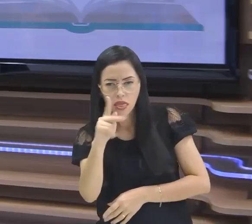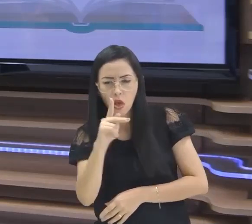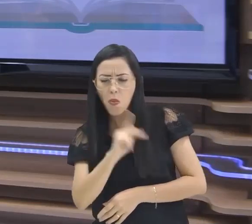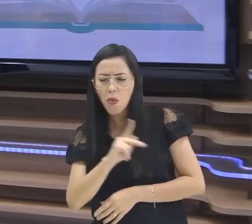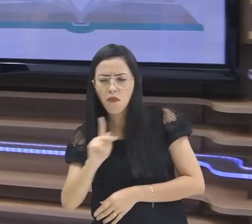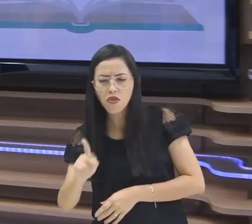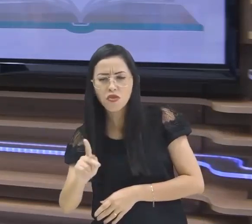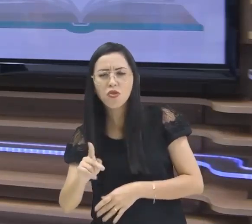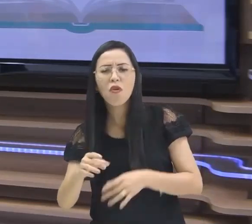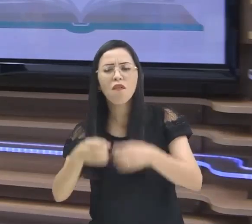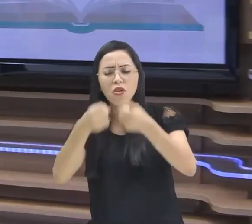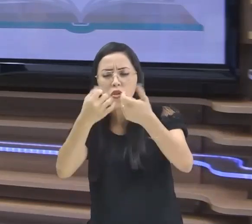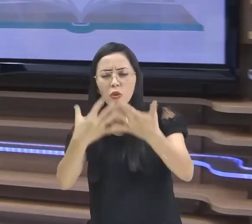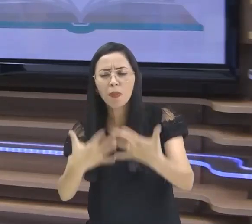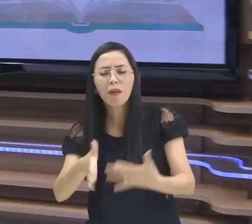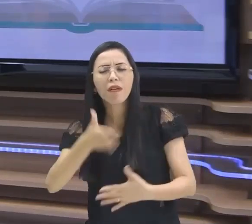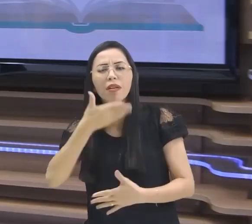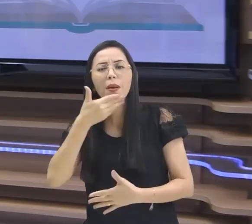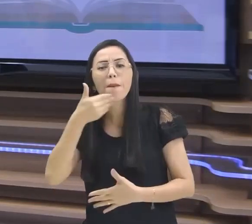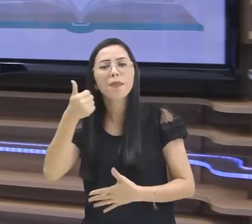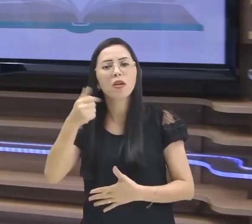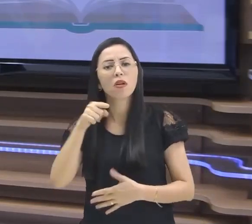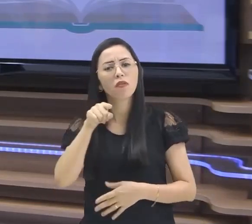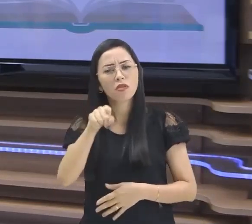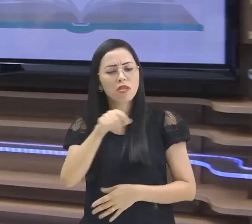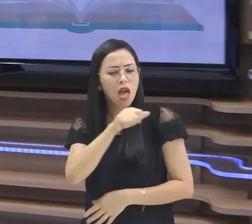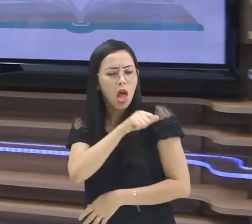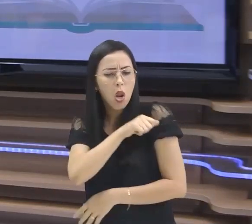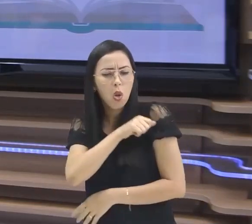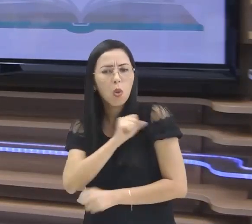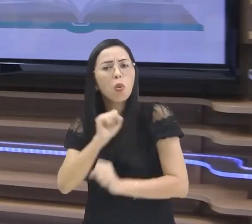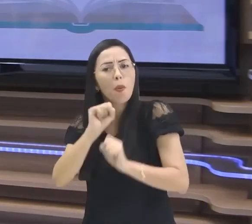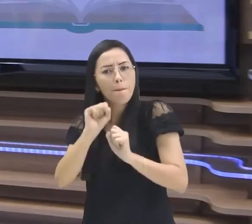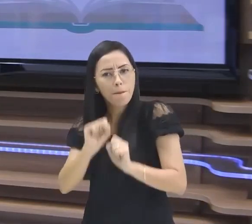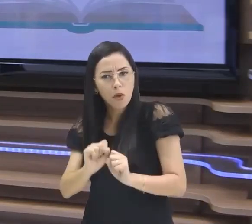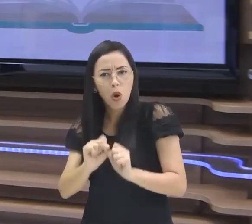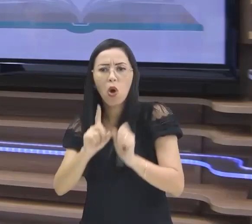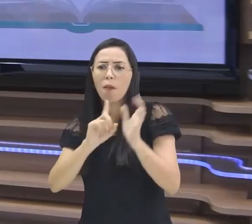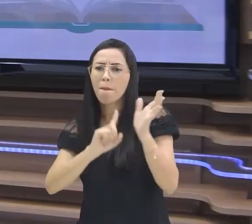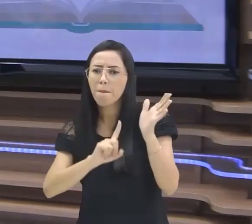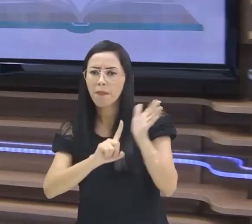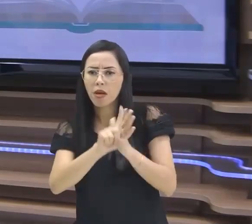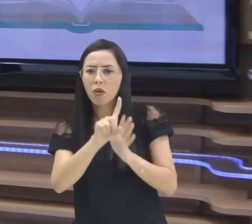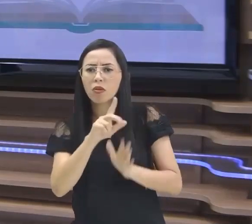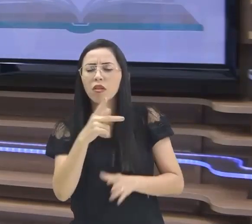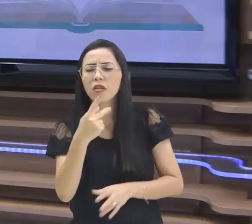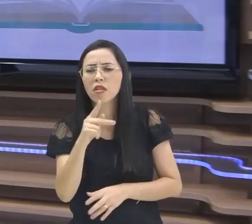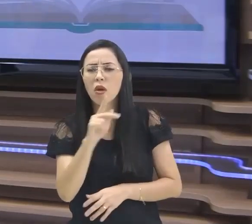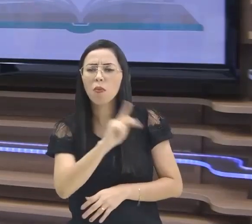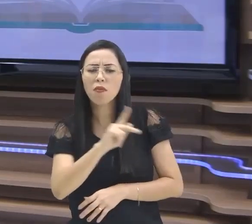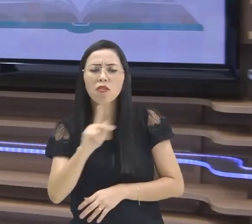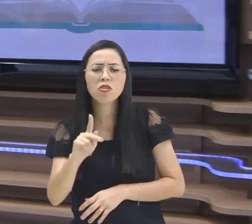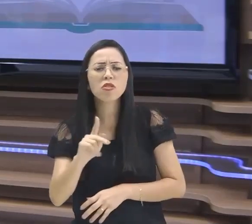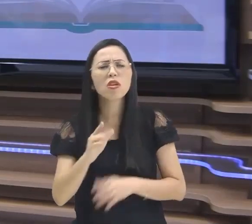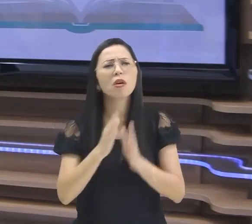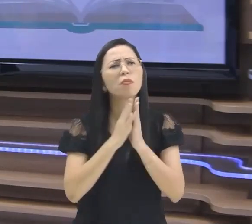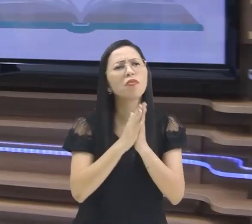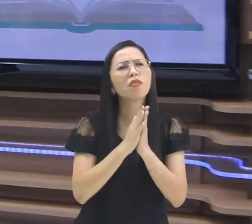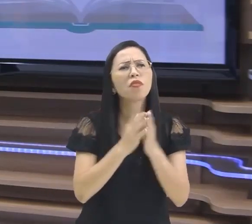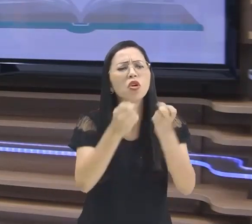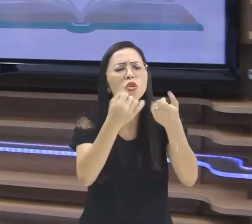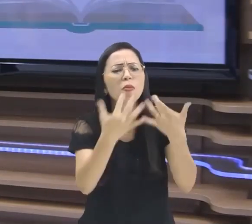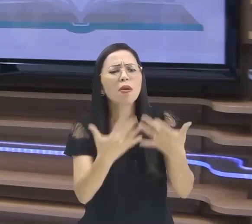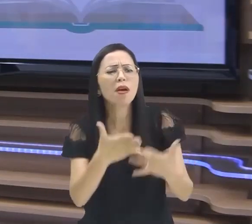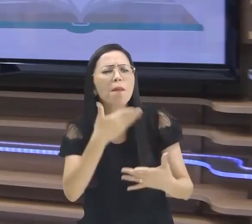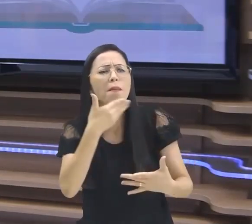com vocês. Perguntem, professor, eu preciso que o senhor explore mais sobre essa ideia central do texto, como é que é esse